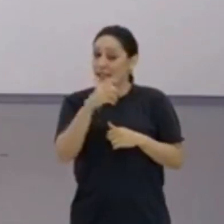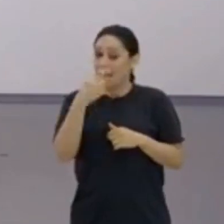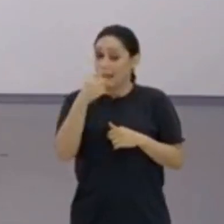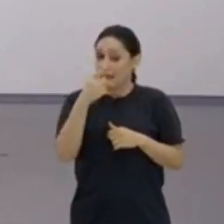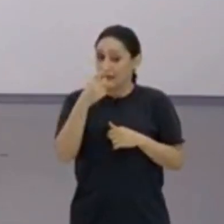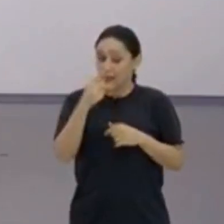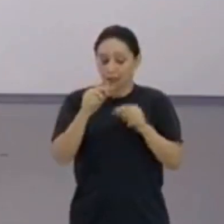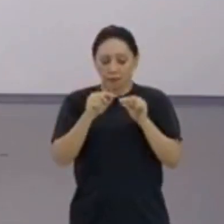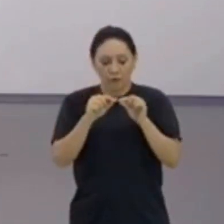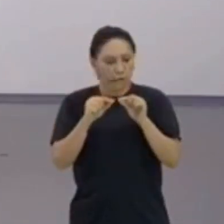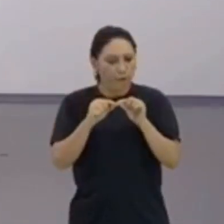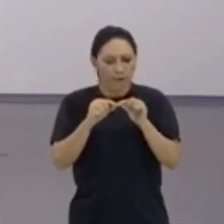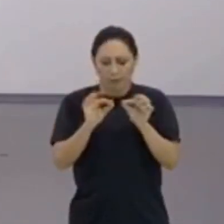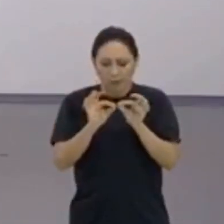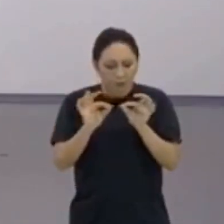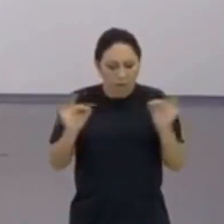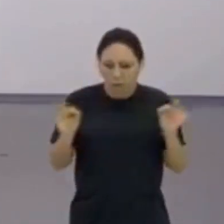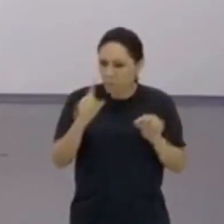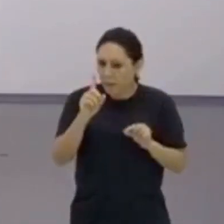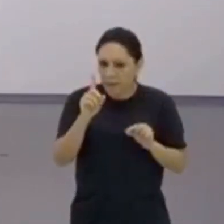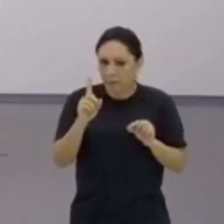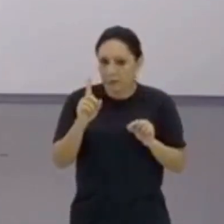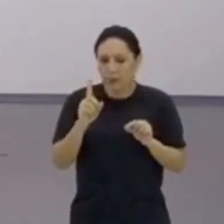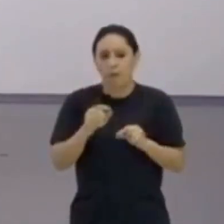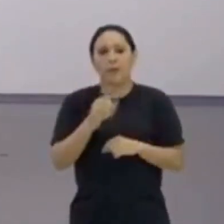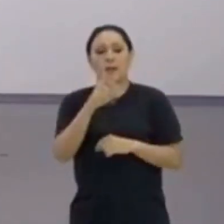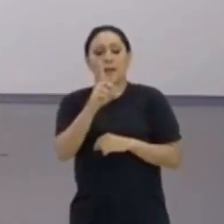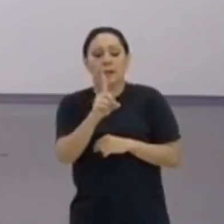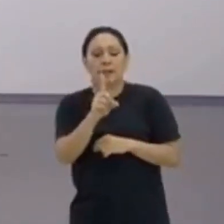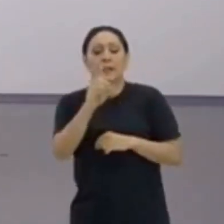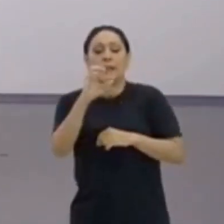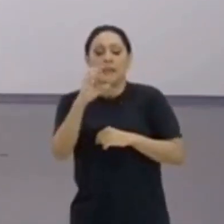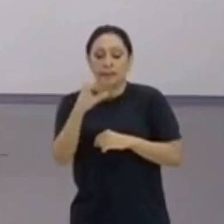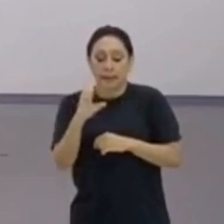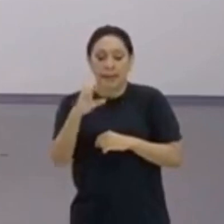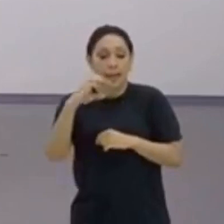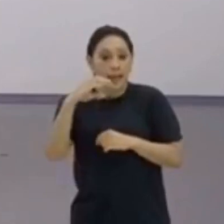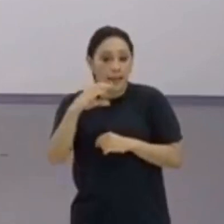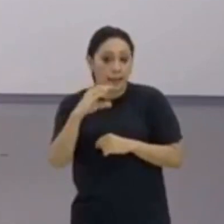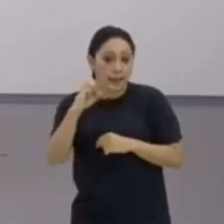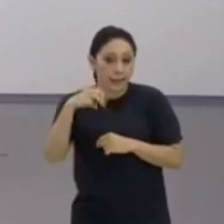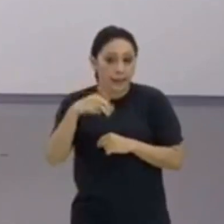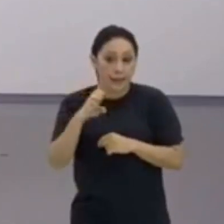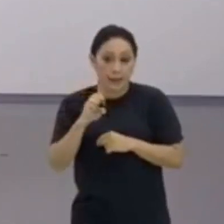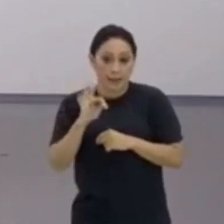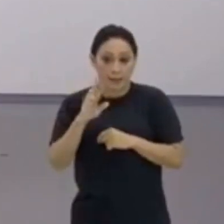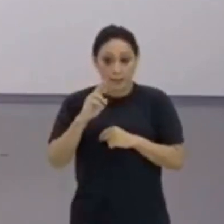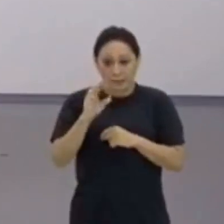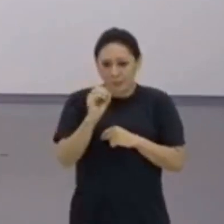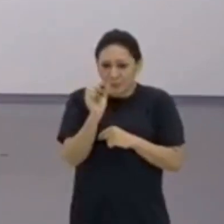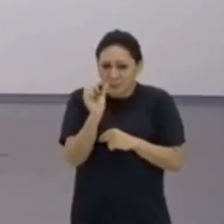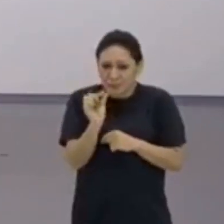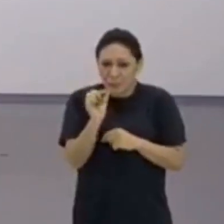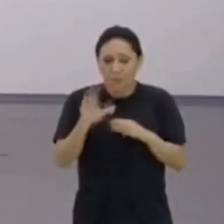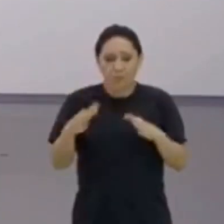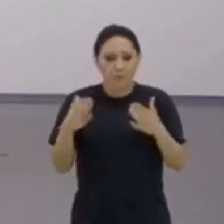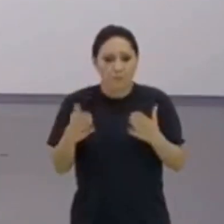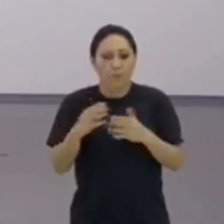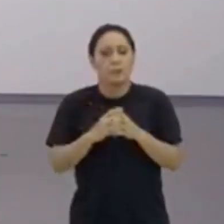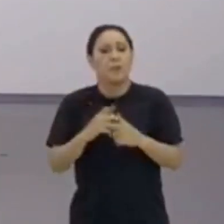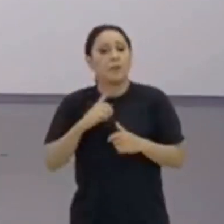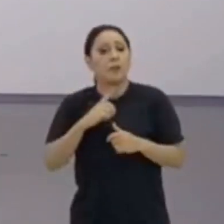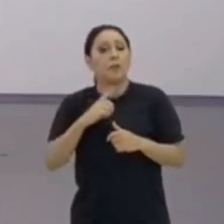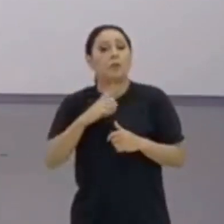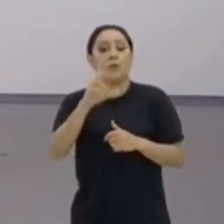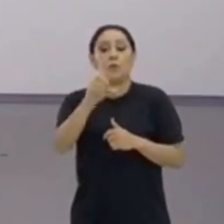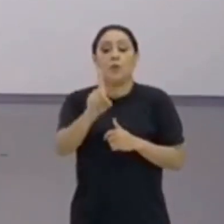metro, concorda comigo? Decâmetro, decímetro, é pequenininho. Então é para isso que existe submúltiplo, no caso, o decímetro. Isso, quer